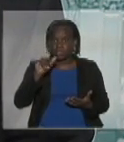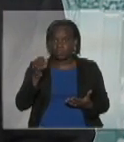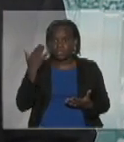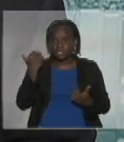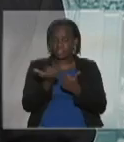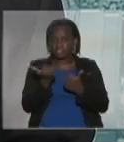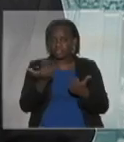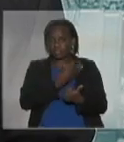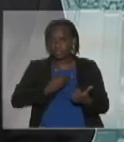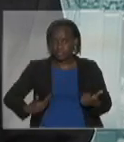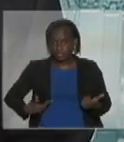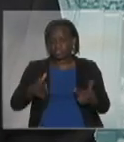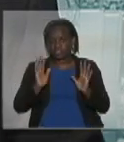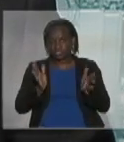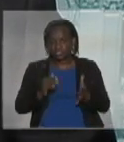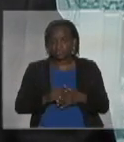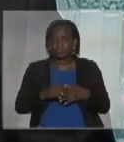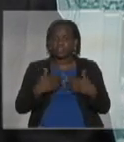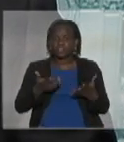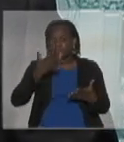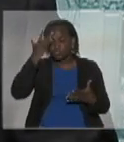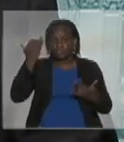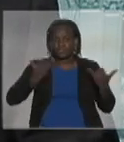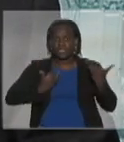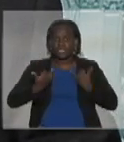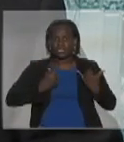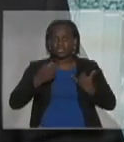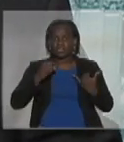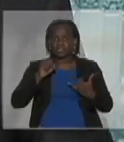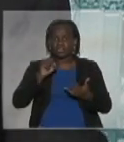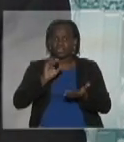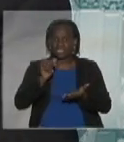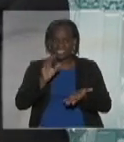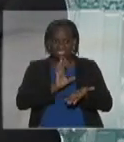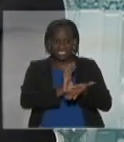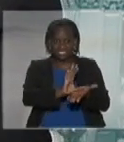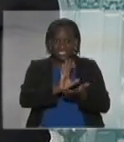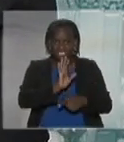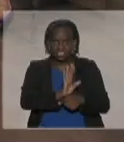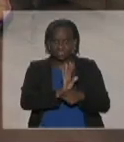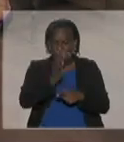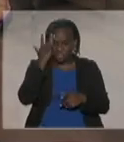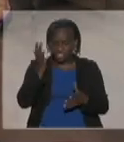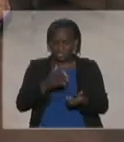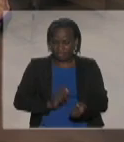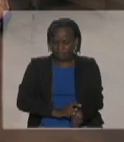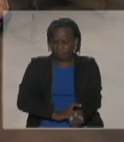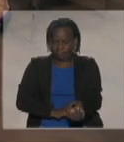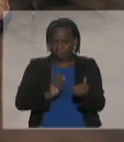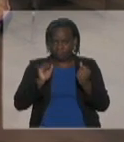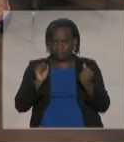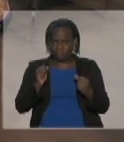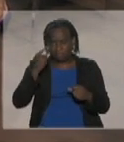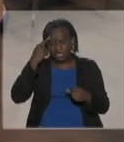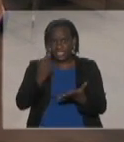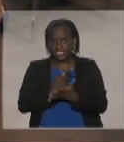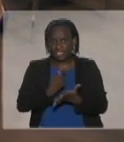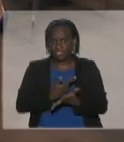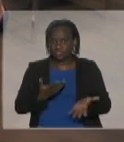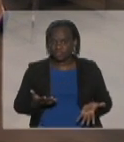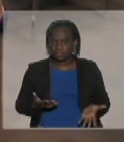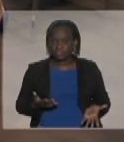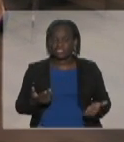fui vice-governador, queria o comentário dele. Quando a gente ouve falar subsídio, eu conheço muita gente que fica com urticária, o cidadão acha que é uma coisa